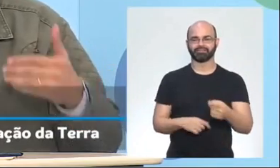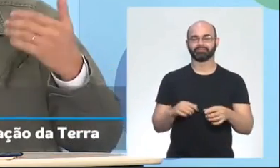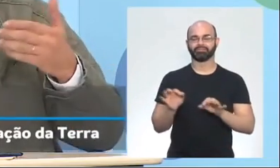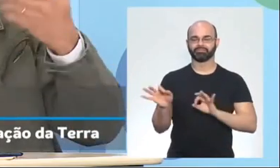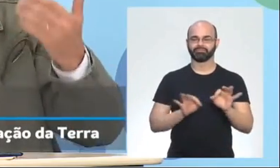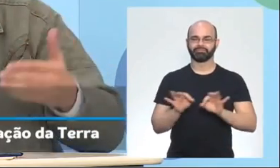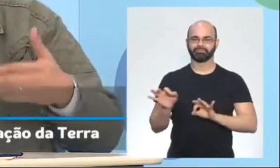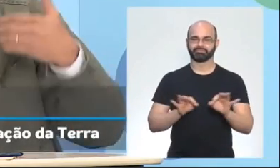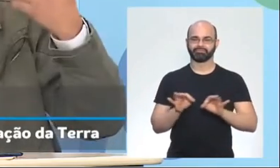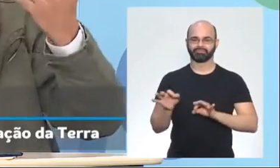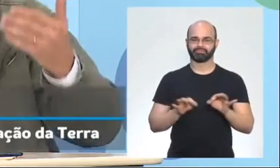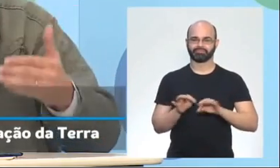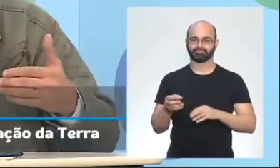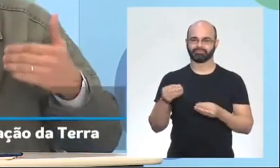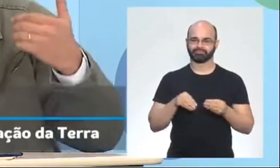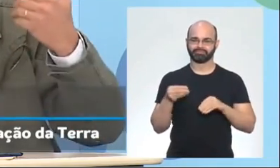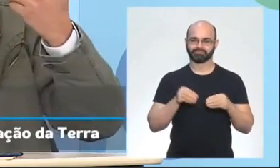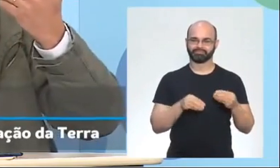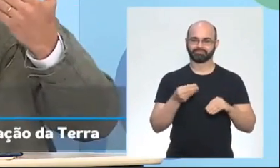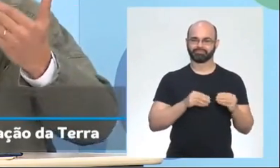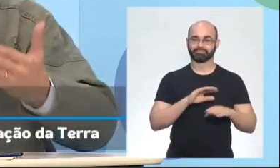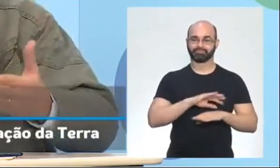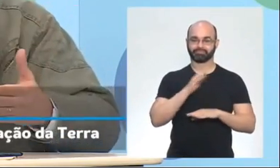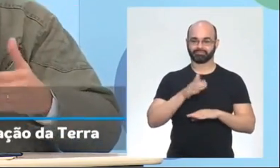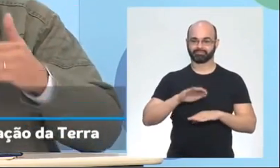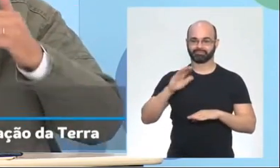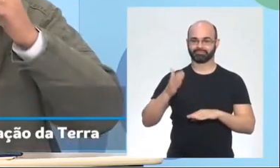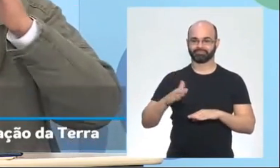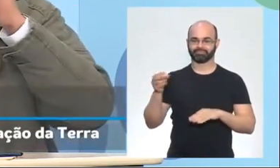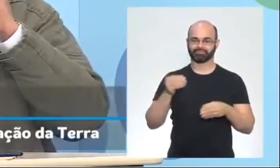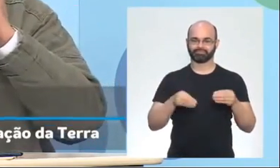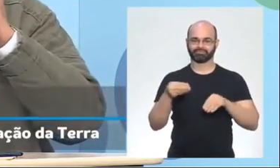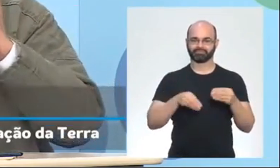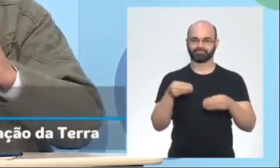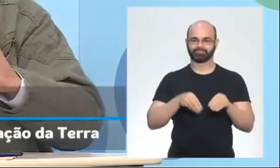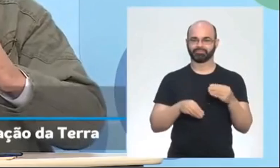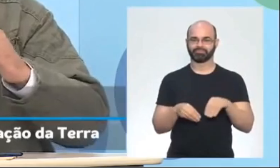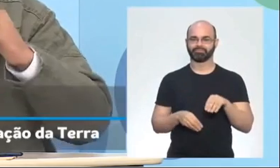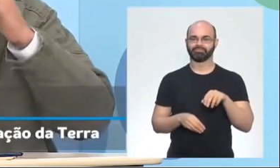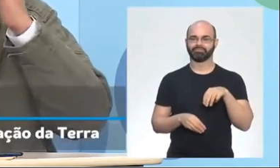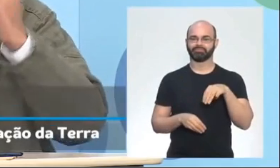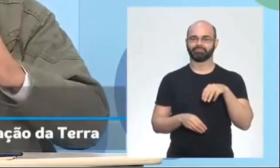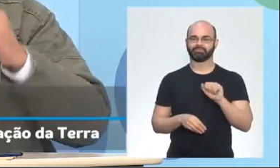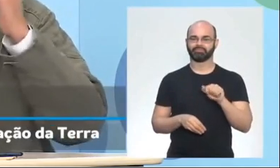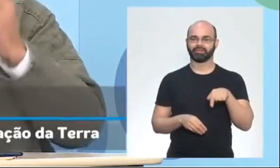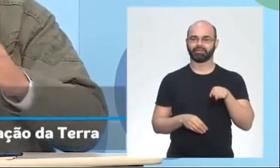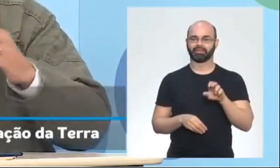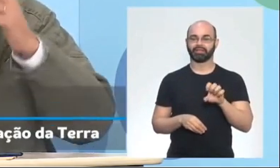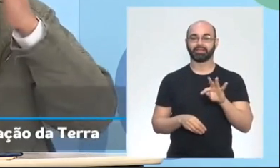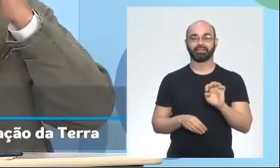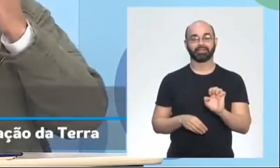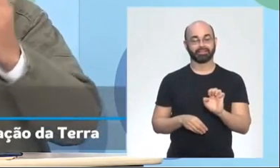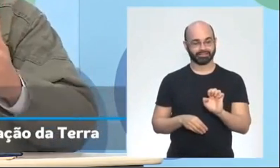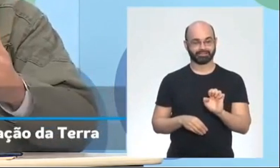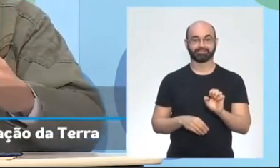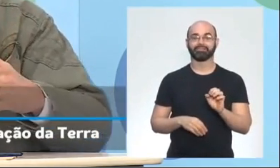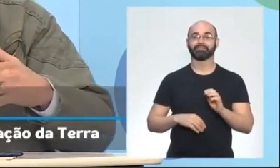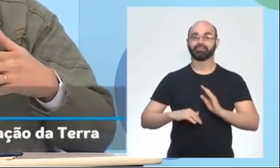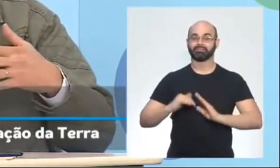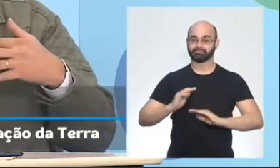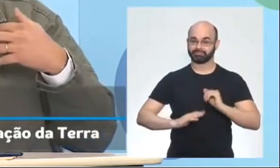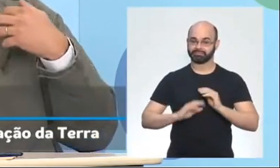construindo maquetes de curvas de nível. É a prática que vai gerar a